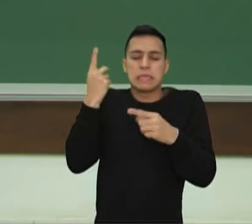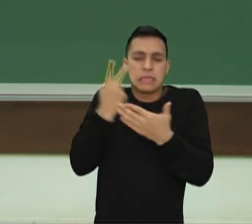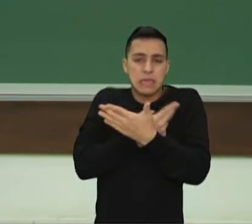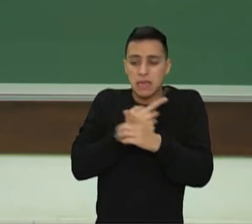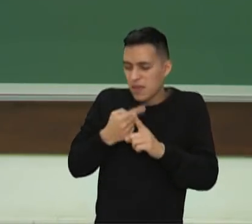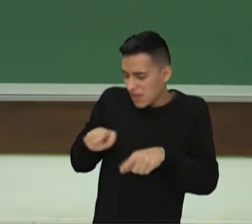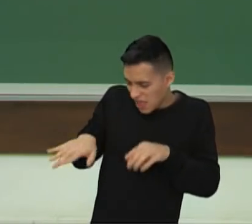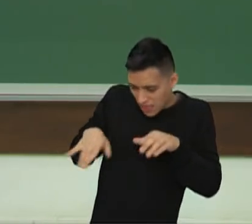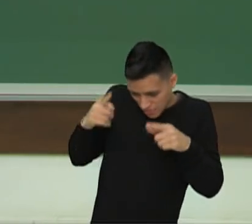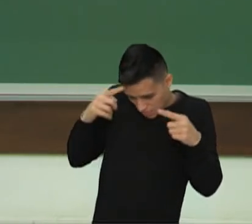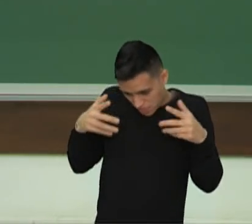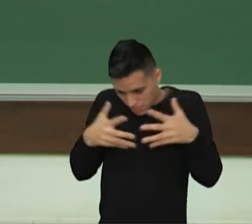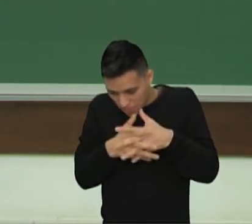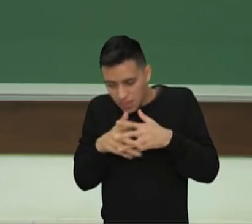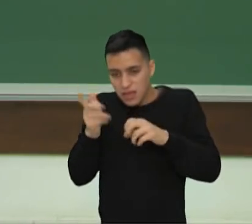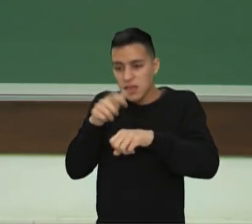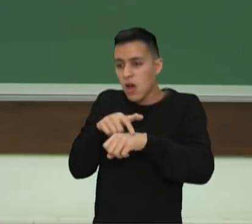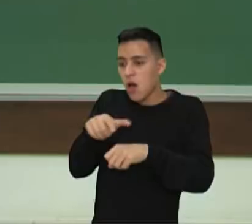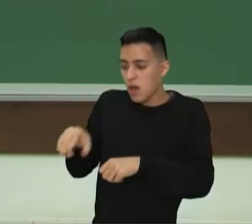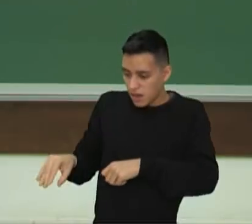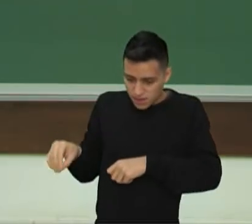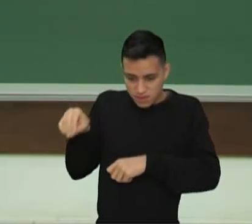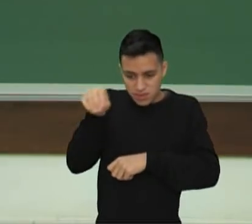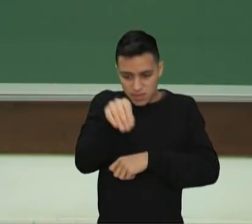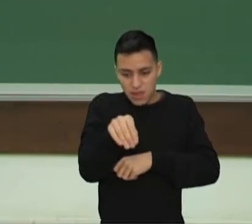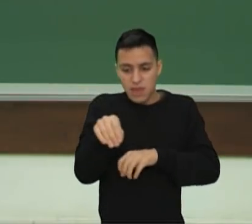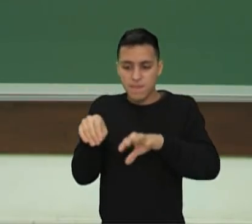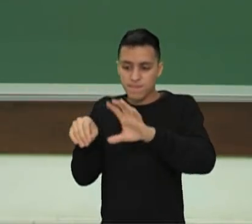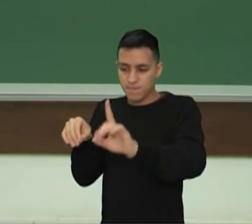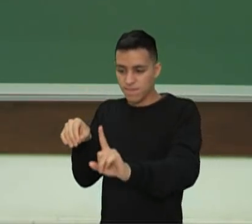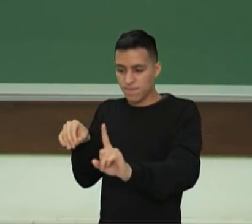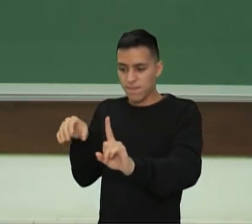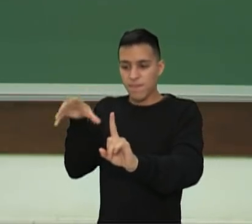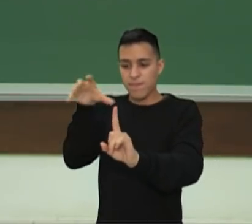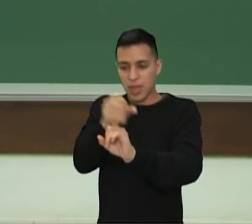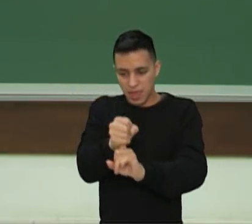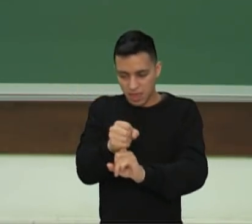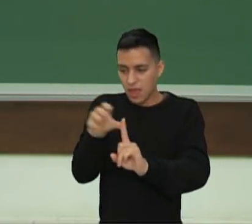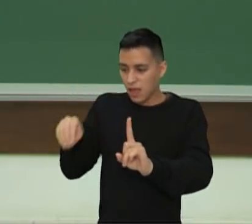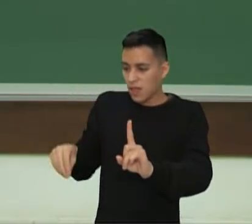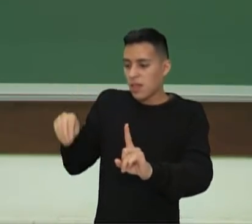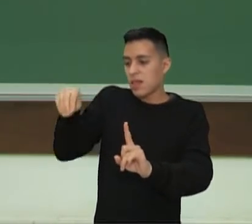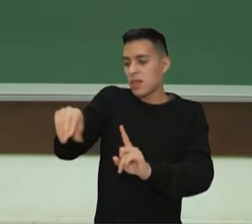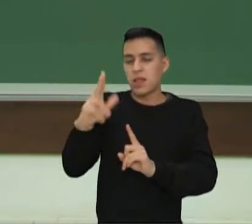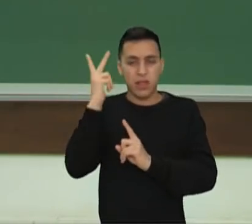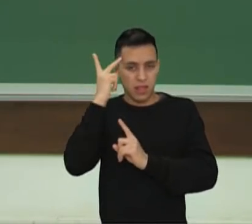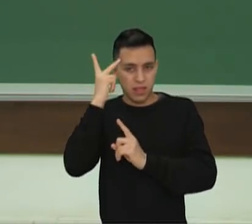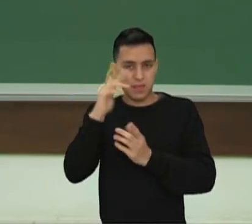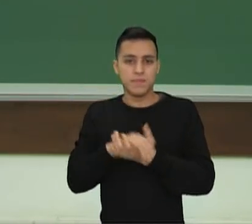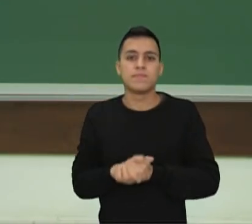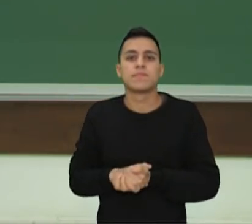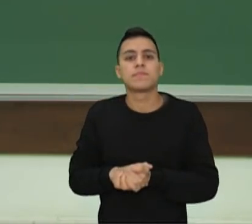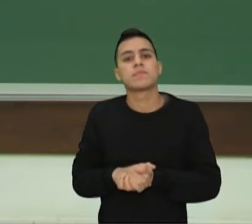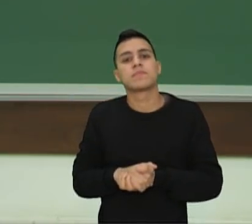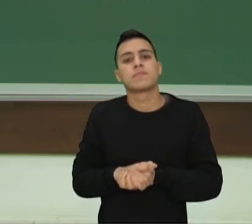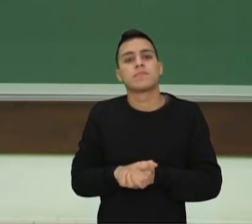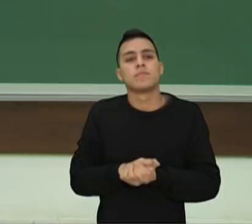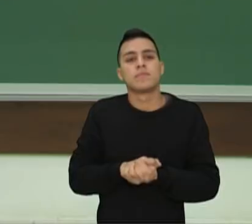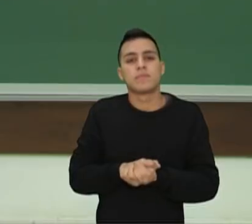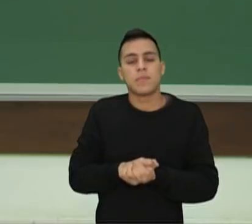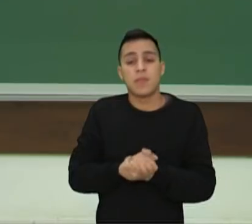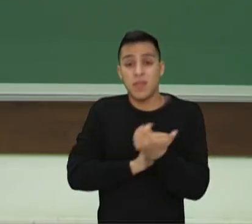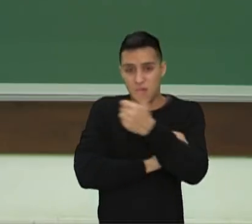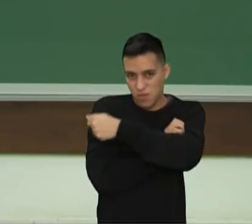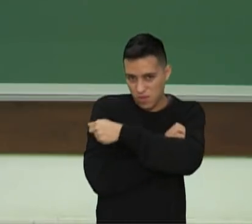Porque ele confunde a parte da captura com a parte do caminhar dele para frente. Então, às vezes, o